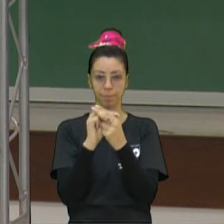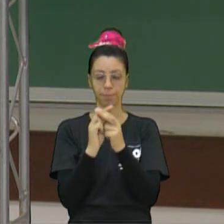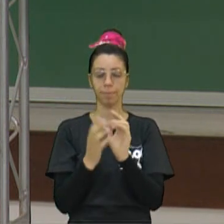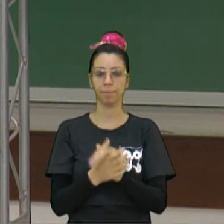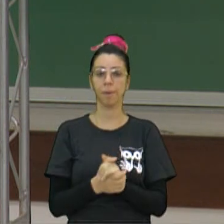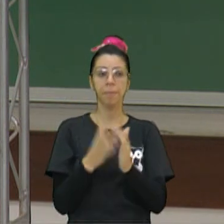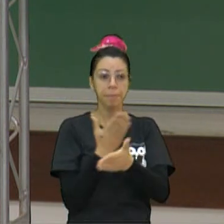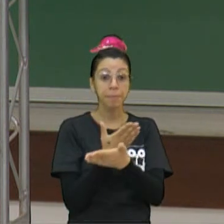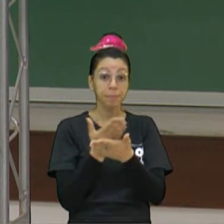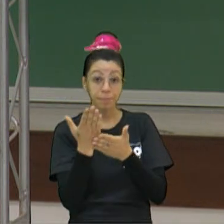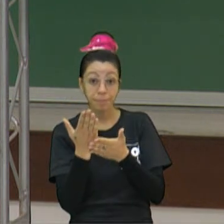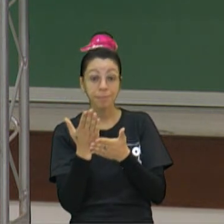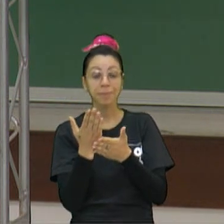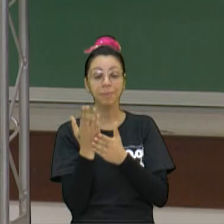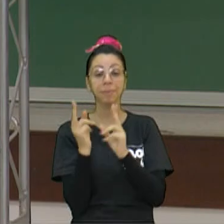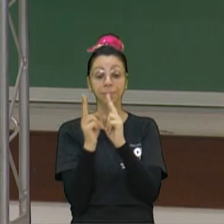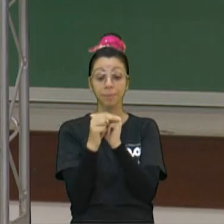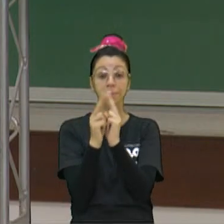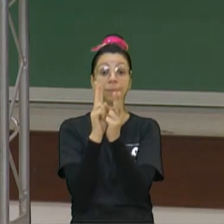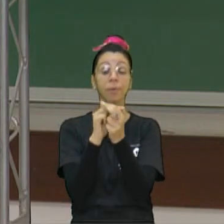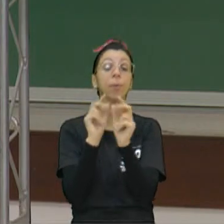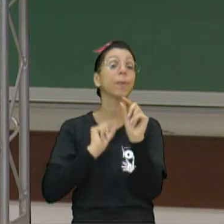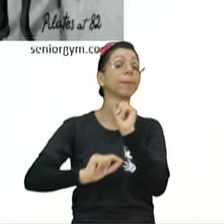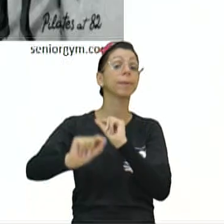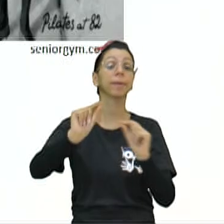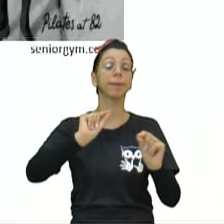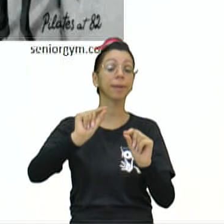Então, para começarmos o Pilates, nós temos o que